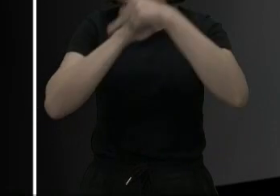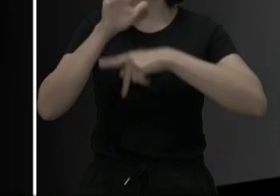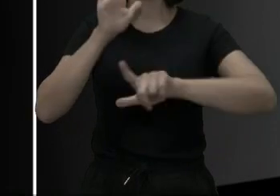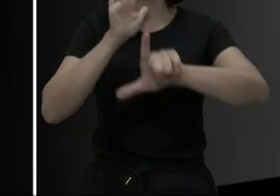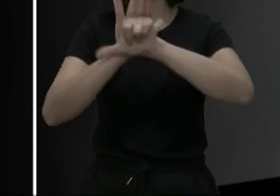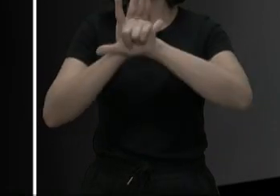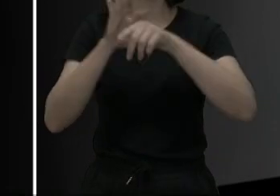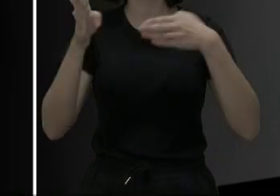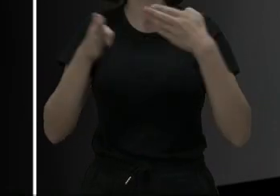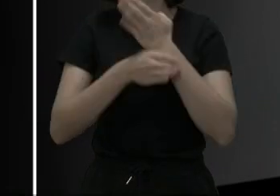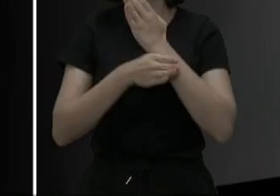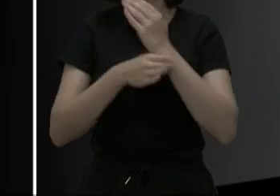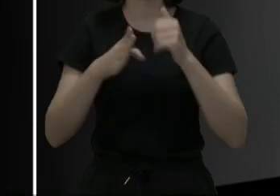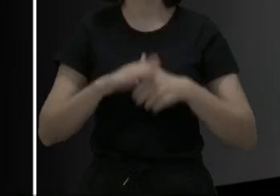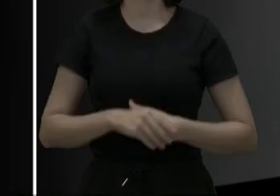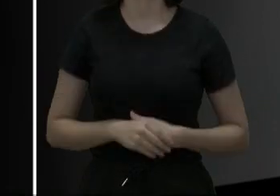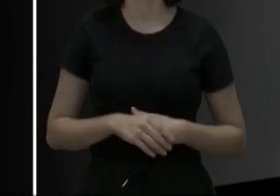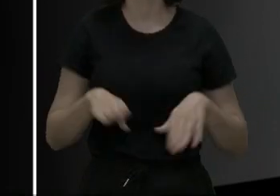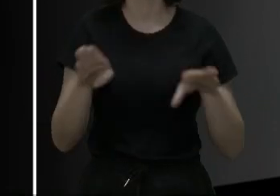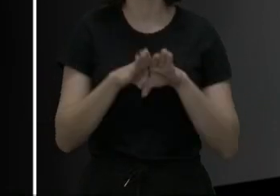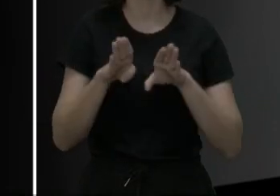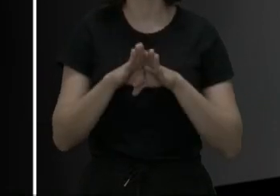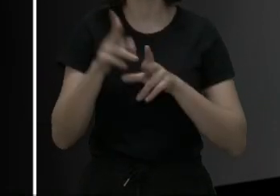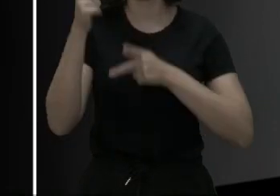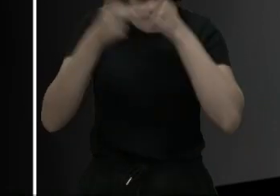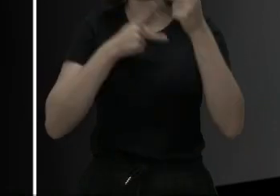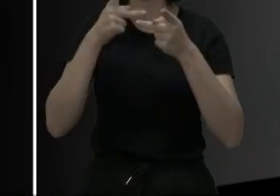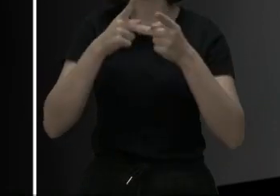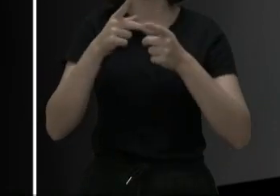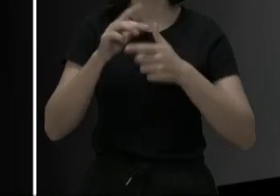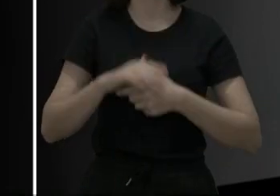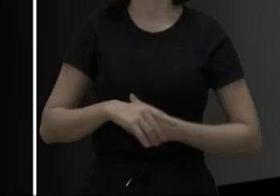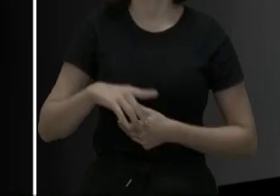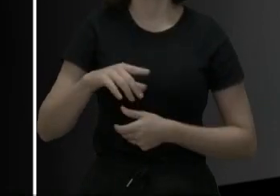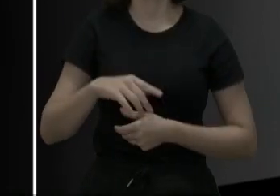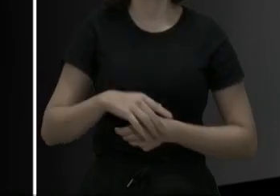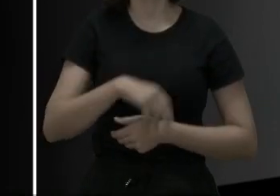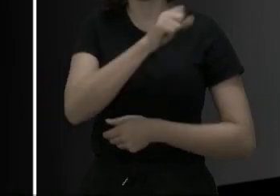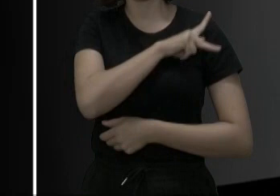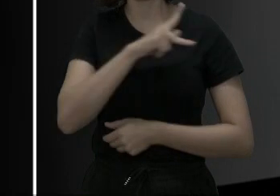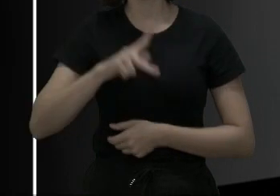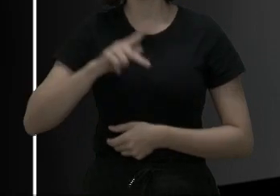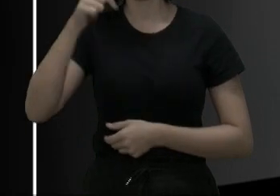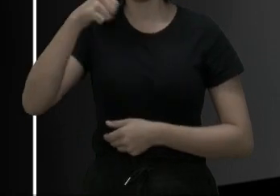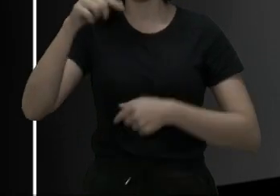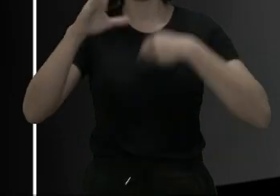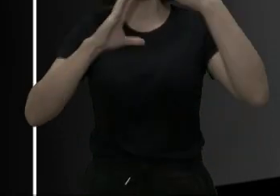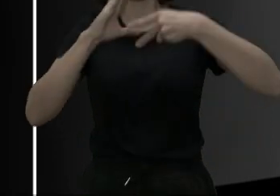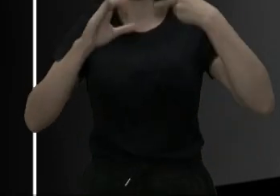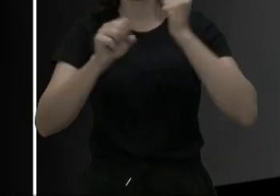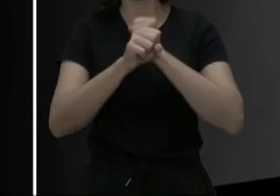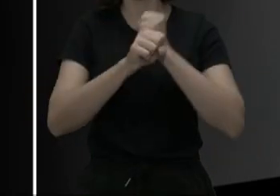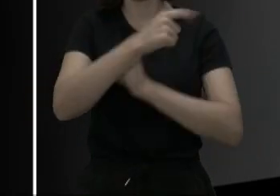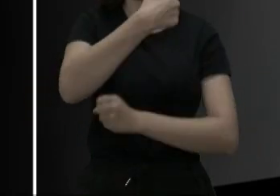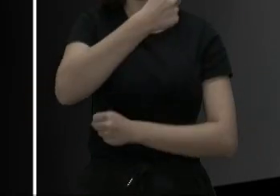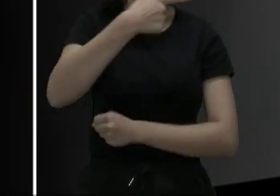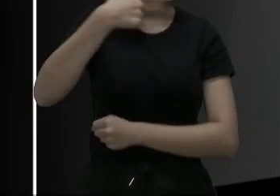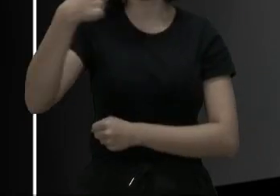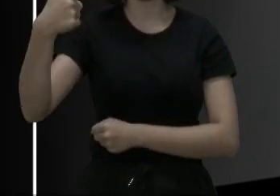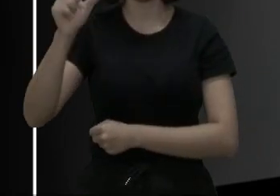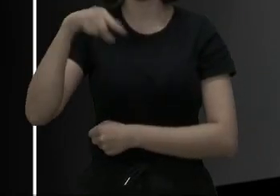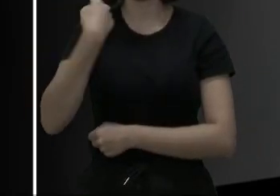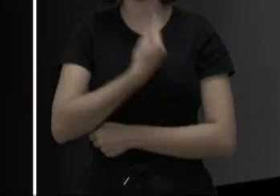projetos aprovados, né? E também falando aí que, como presidente dessa casa, né, no ano de 2022,